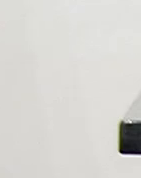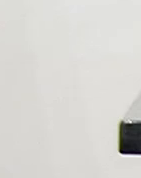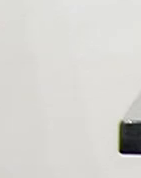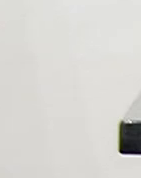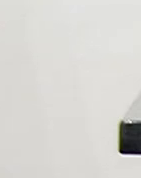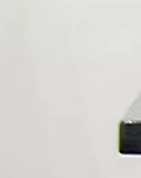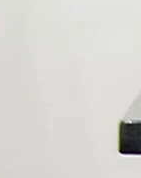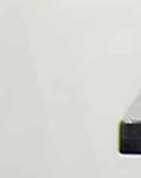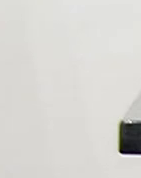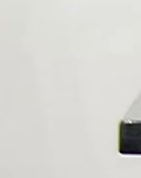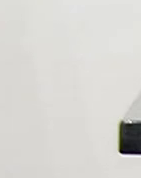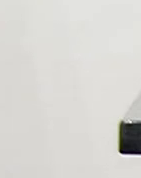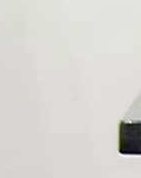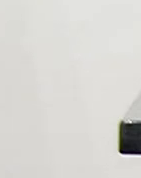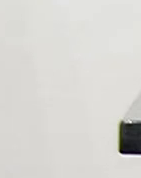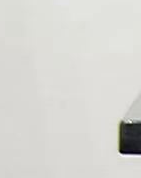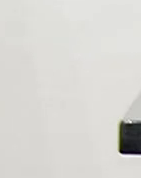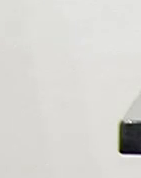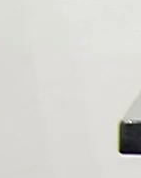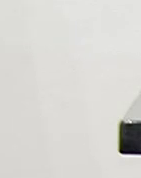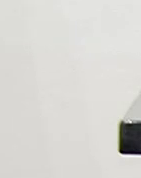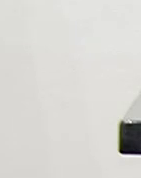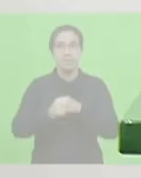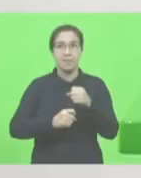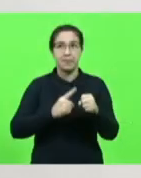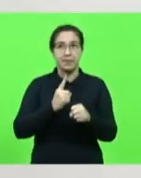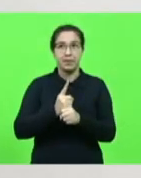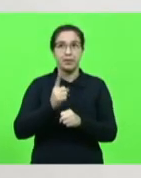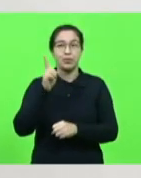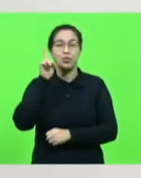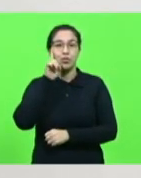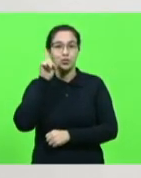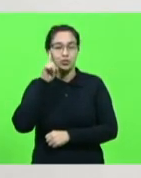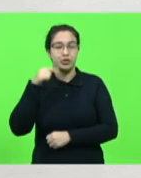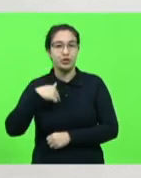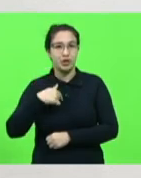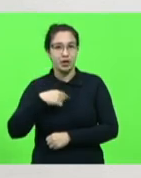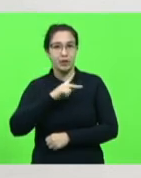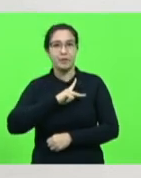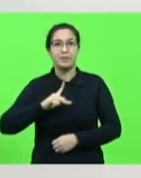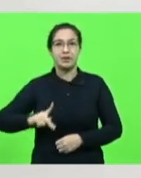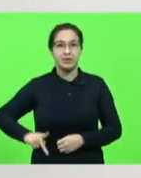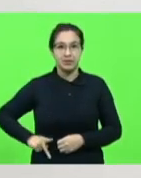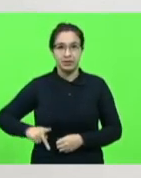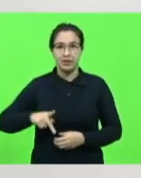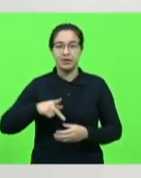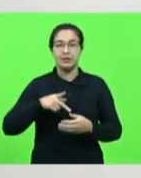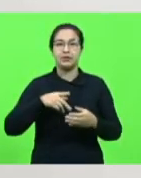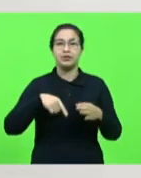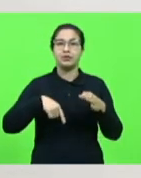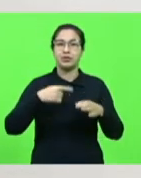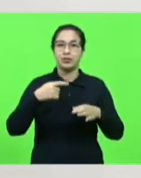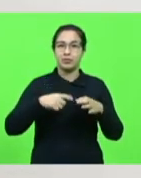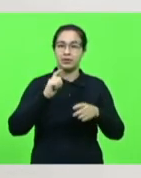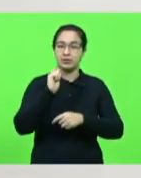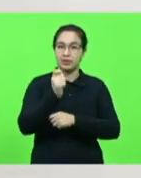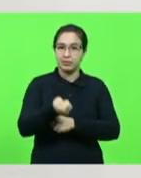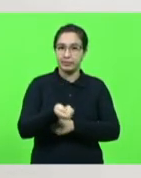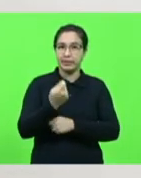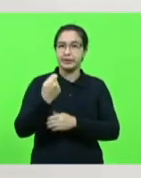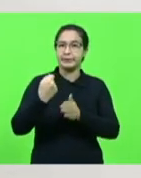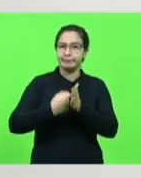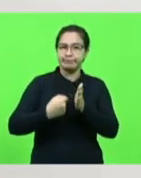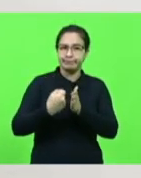estão há mais de um ano. Então, como eu estou ali todo dia com o presidente da Comissão da Pesca interagindo, eles cobram, eles reivindicam, me pressionam. Às